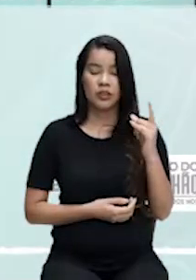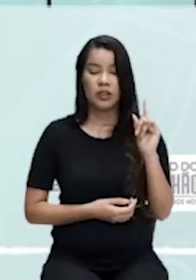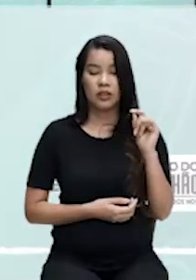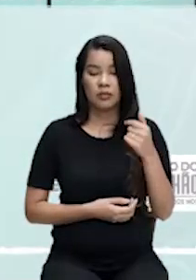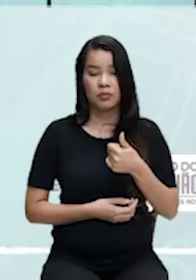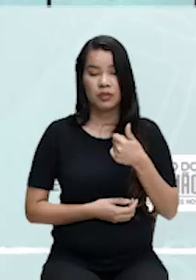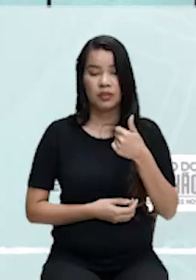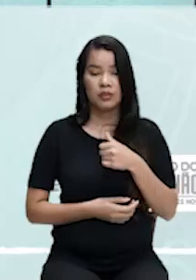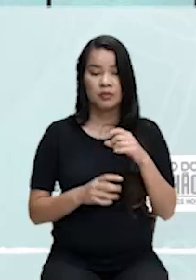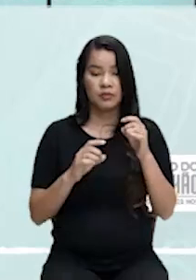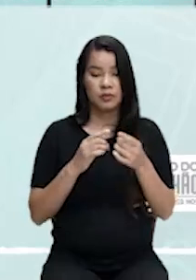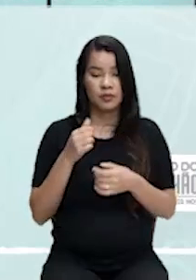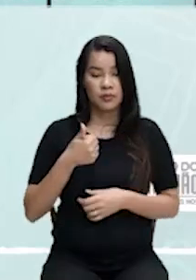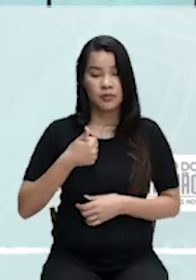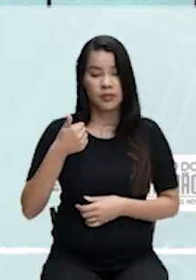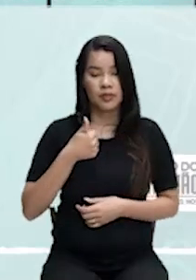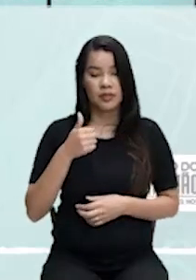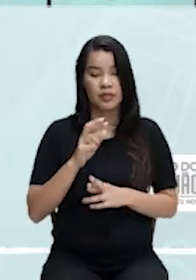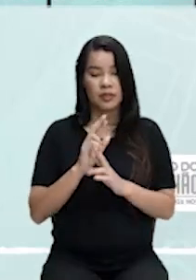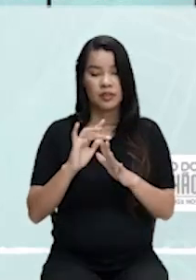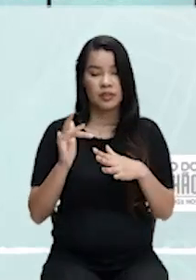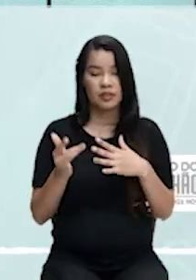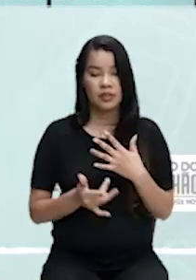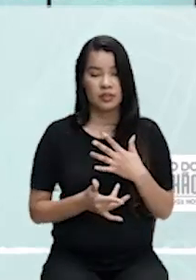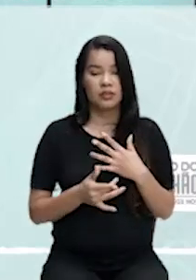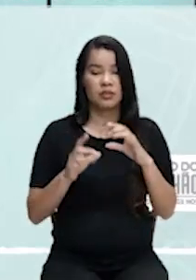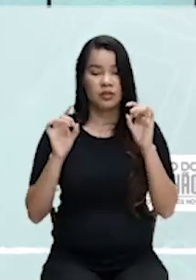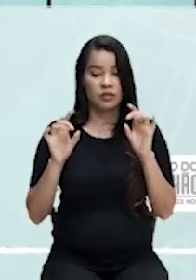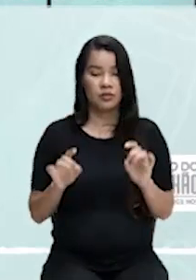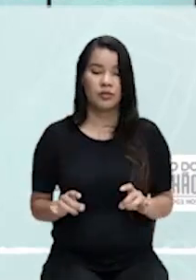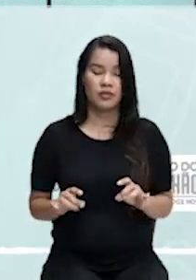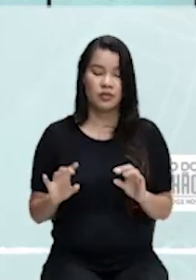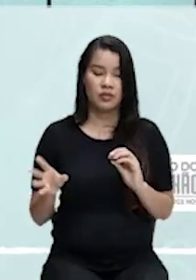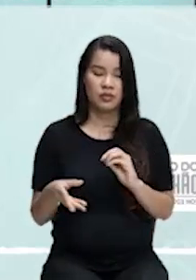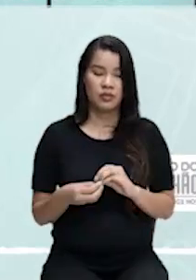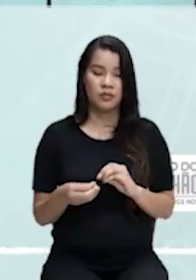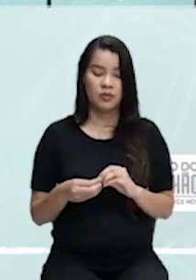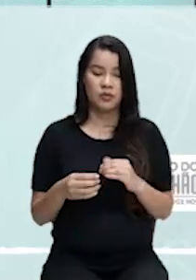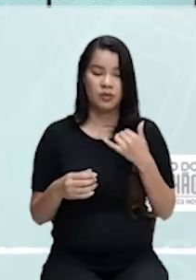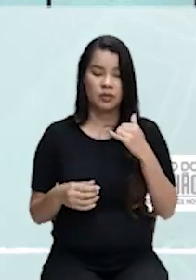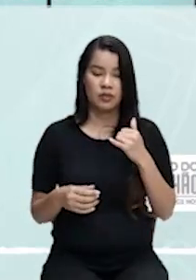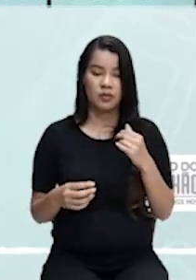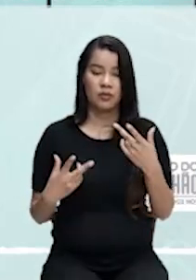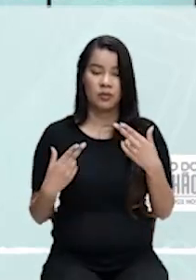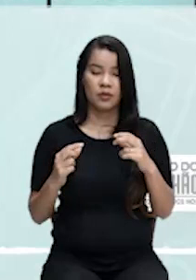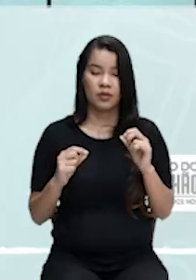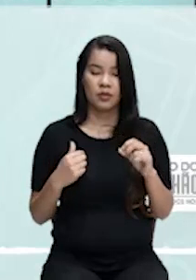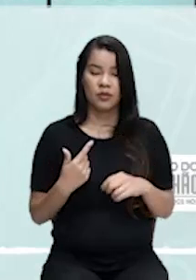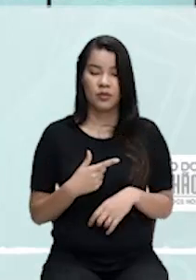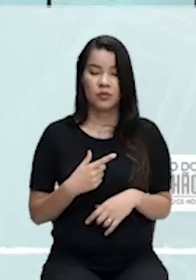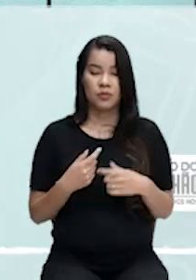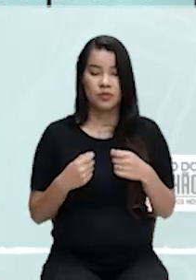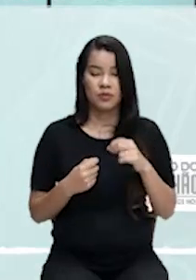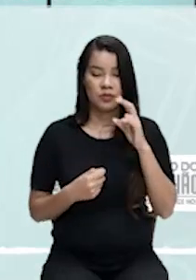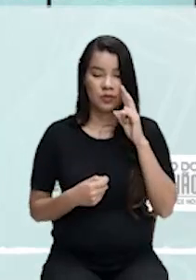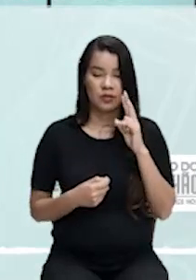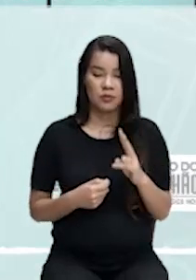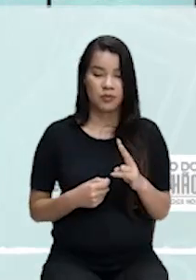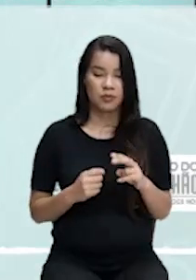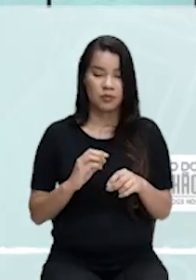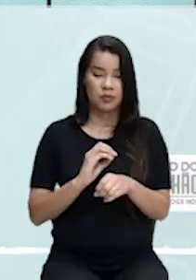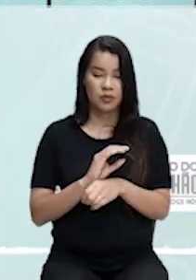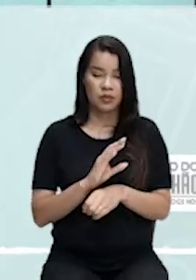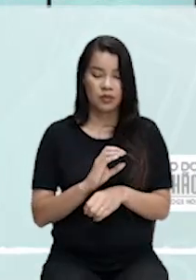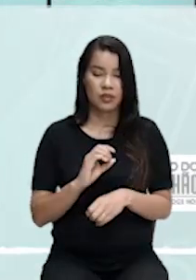uma das primeiras redes sociais exclusivas para acesso por meio do celular. E embora hoje seja possível visualizar publicações no